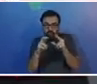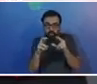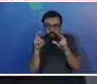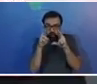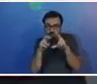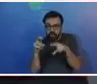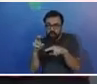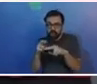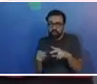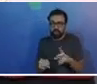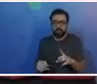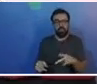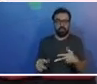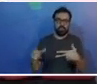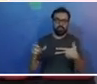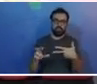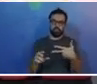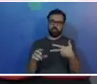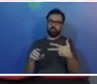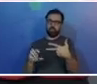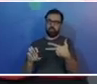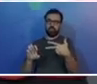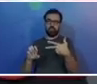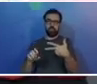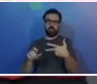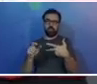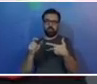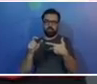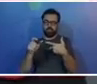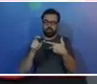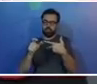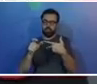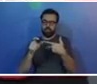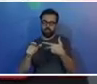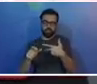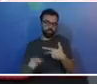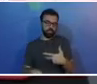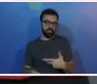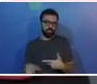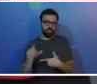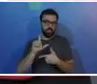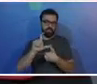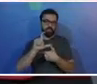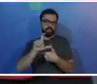os deputados fiscalizam o Executivo do Estado, no